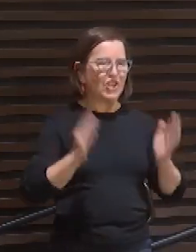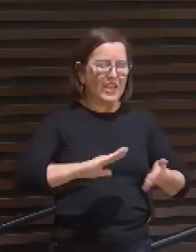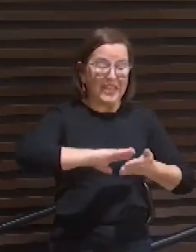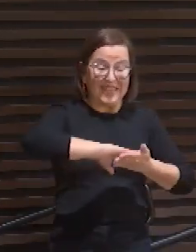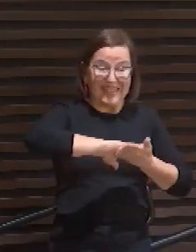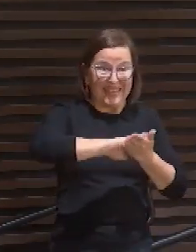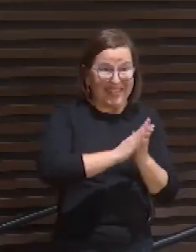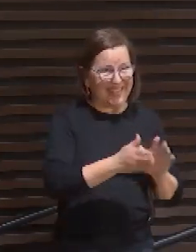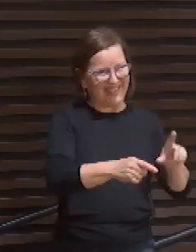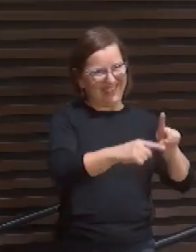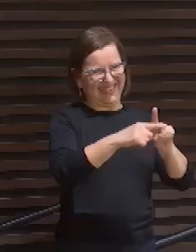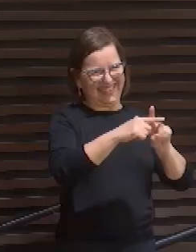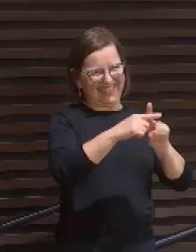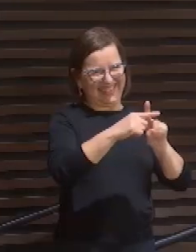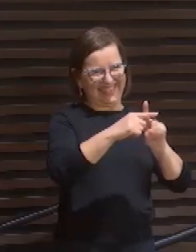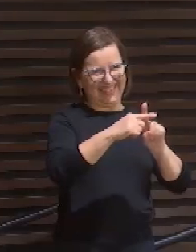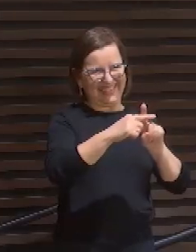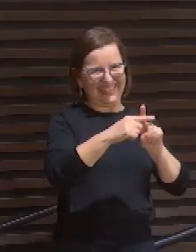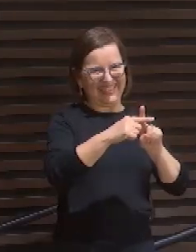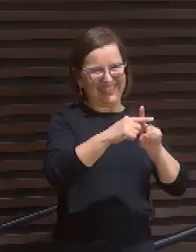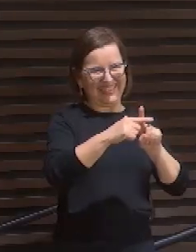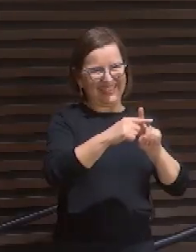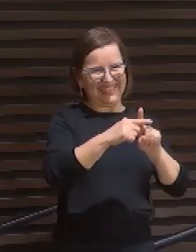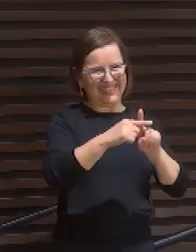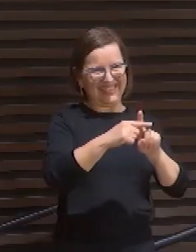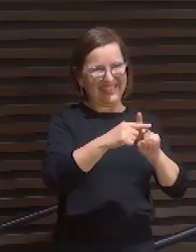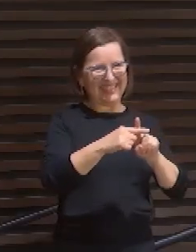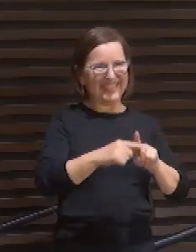destruída na cruz.